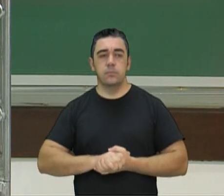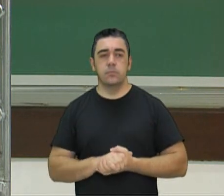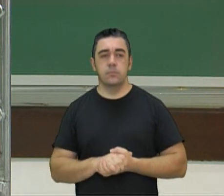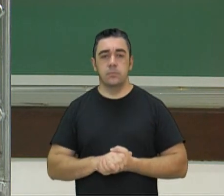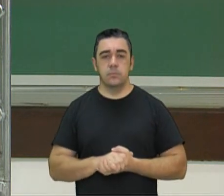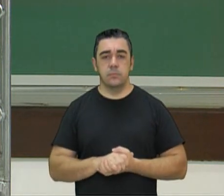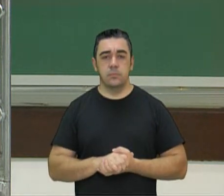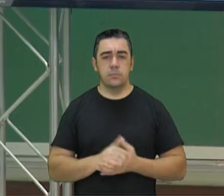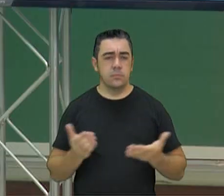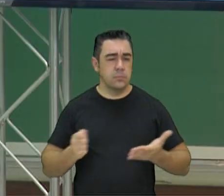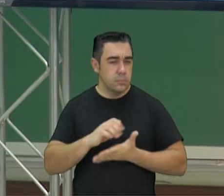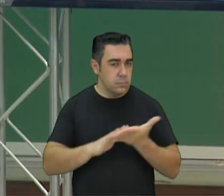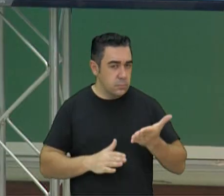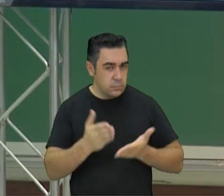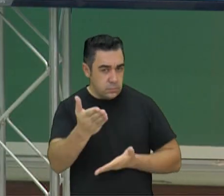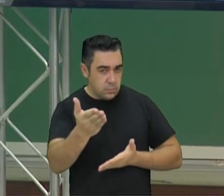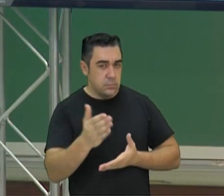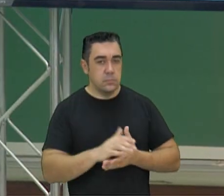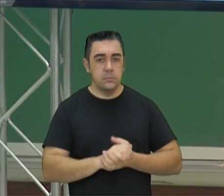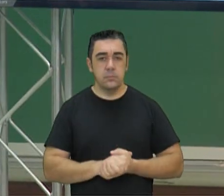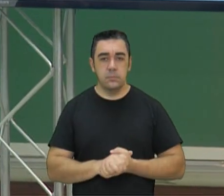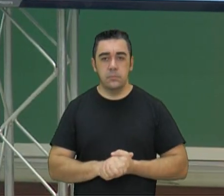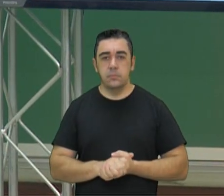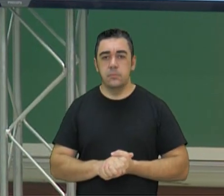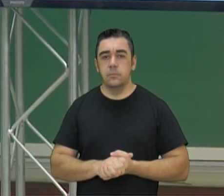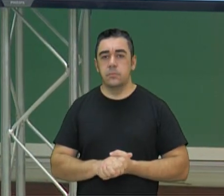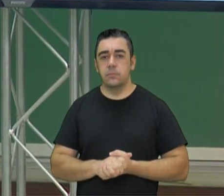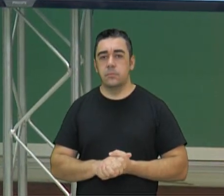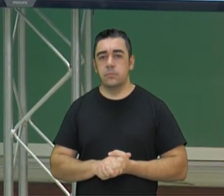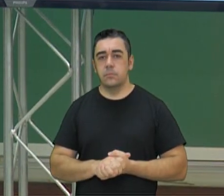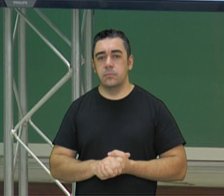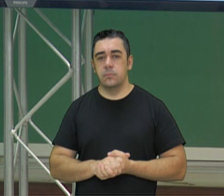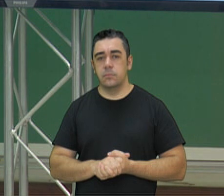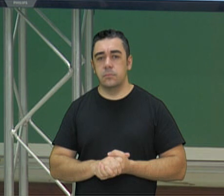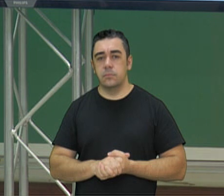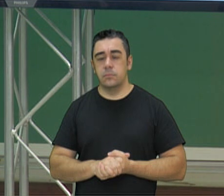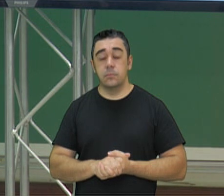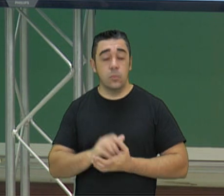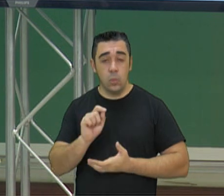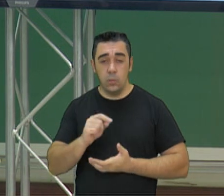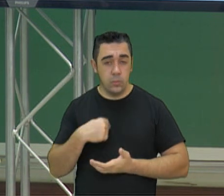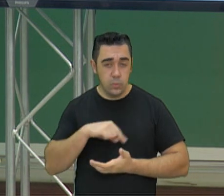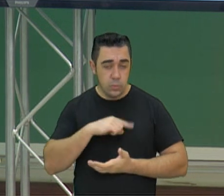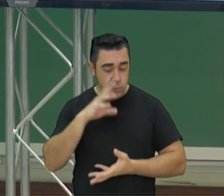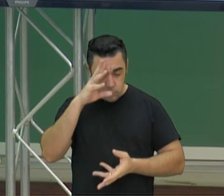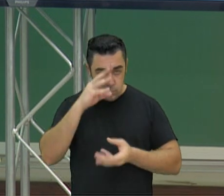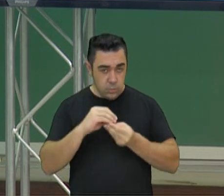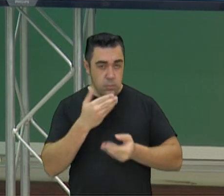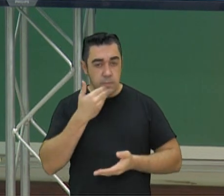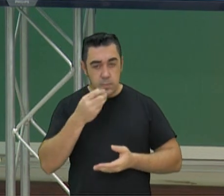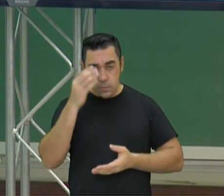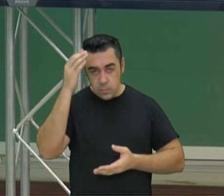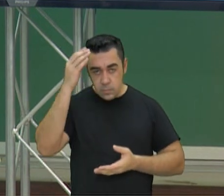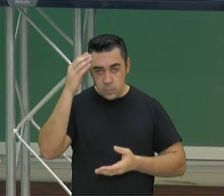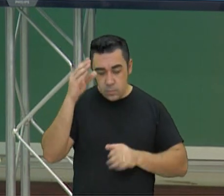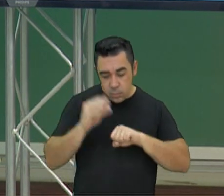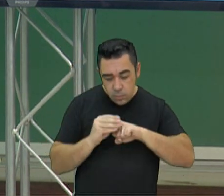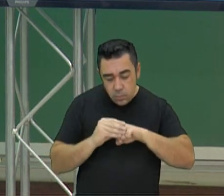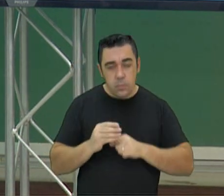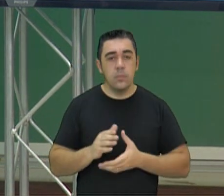respiração. Mais uma atividade, então? Mais uma atividade para assimilar melhor conteúdo. Que atividade é